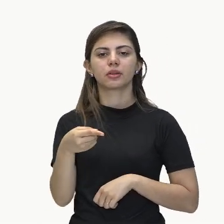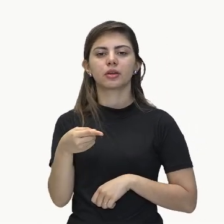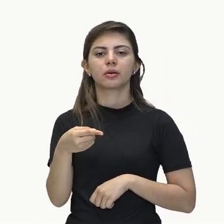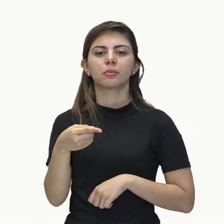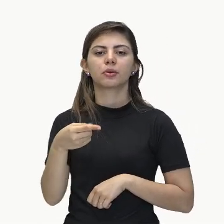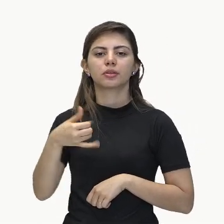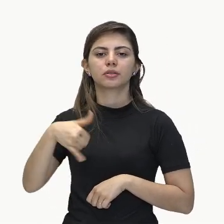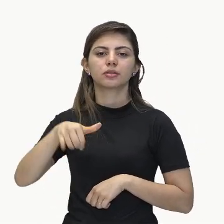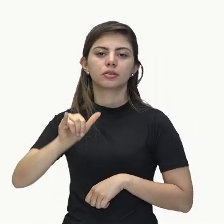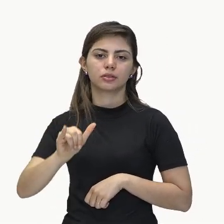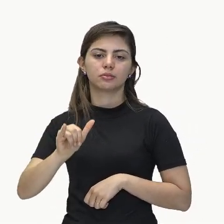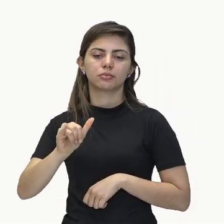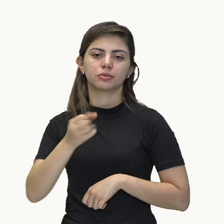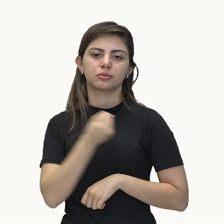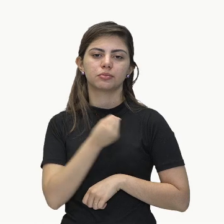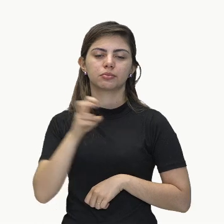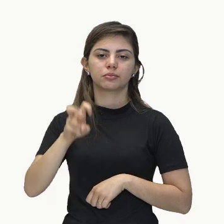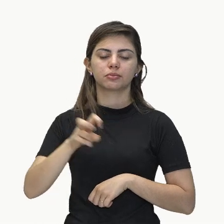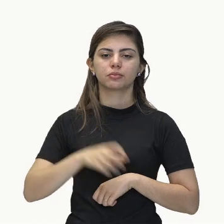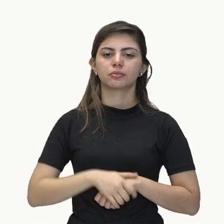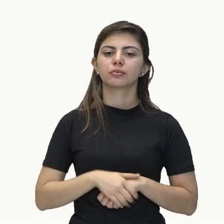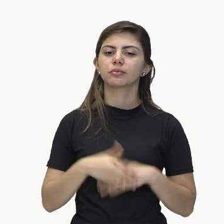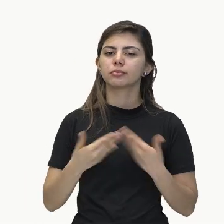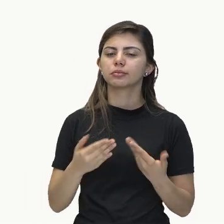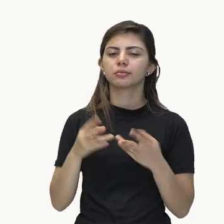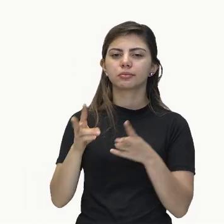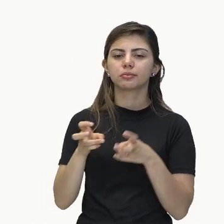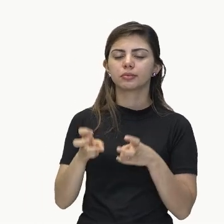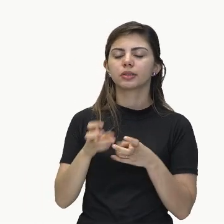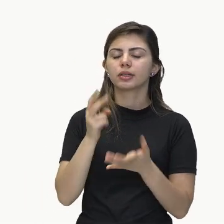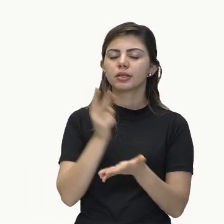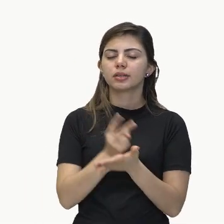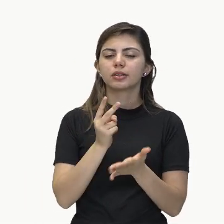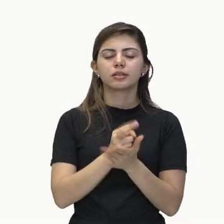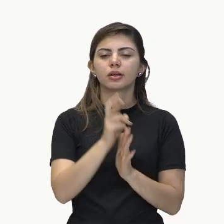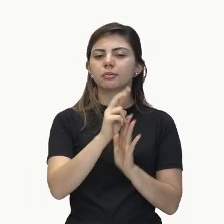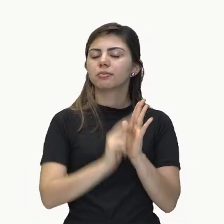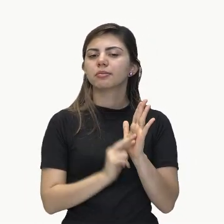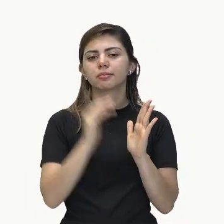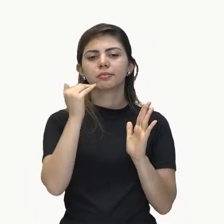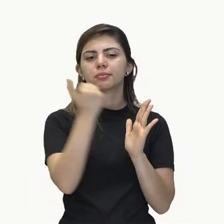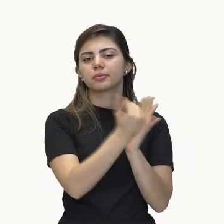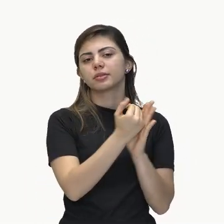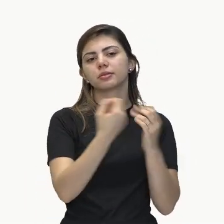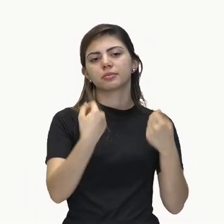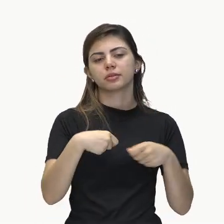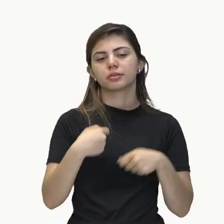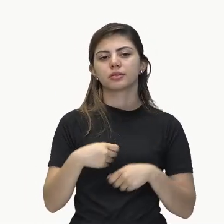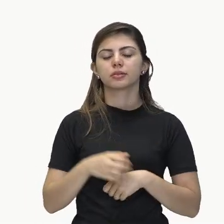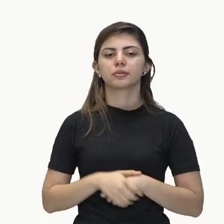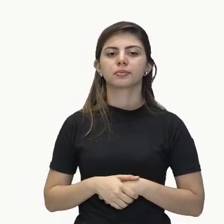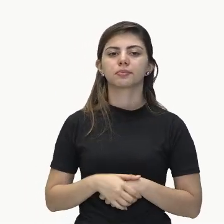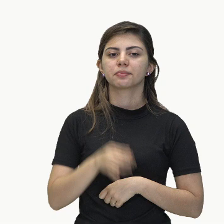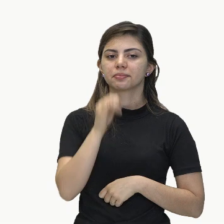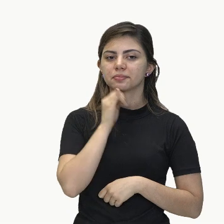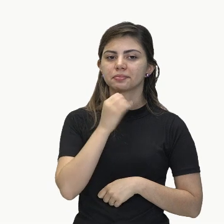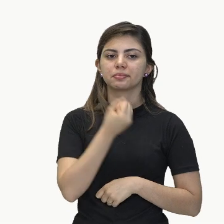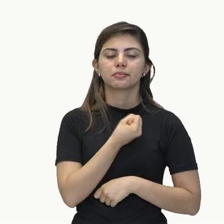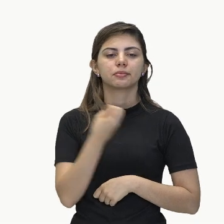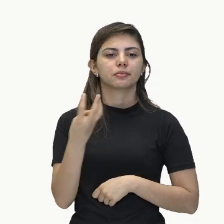y. Tá? Então, observe que a gente sempre resolve do mesmo jeito. Vamos lá, mais um